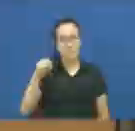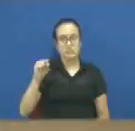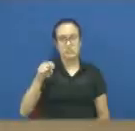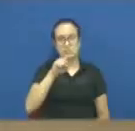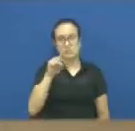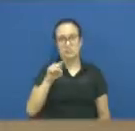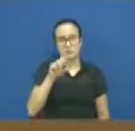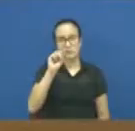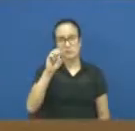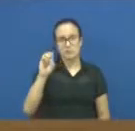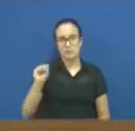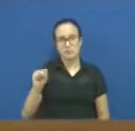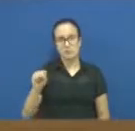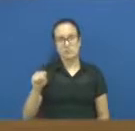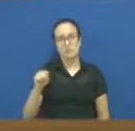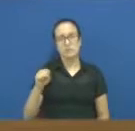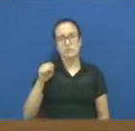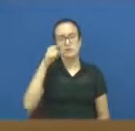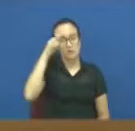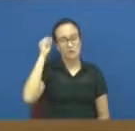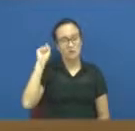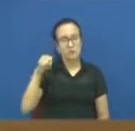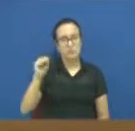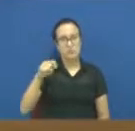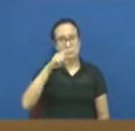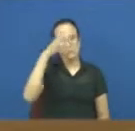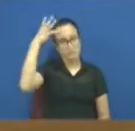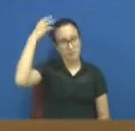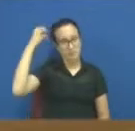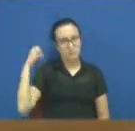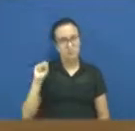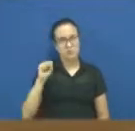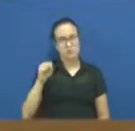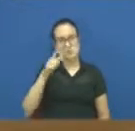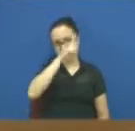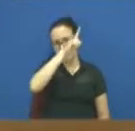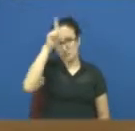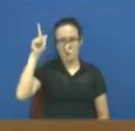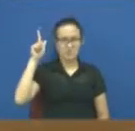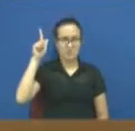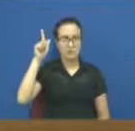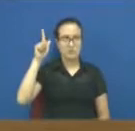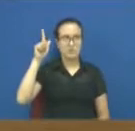Sim. José Roberto. Sim. Dr. Júlio. Sim. Lu Bogo. Sim. Luizinho.